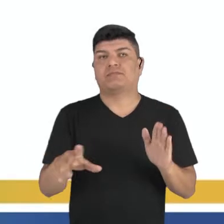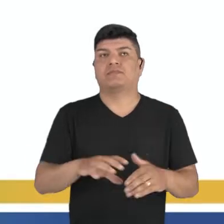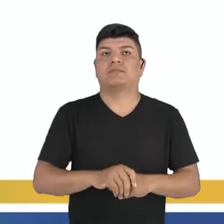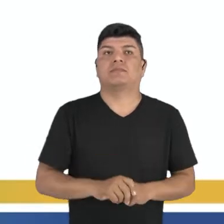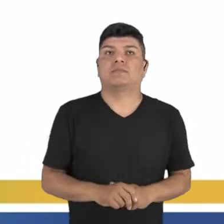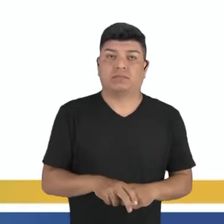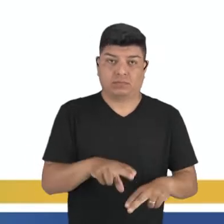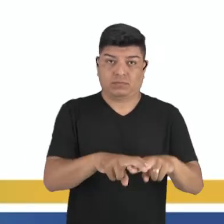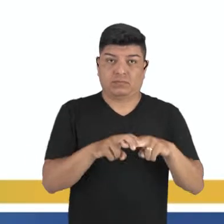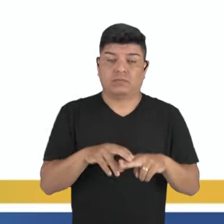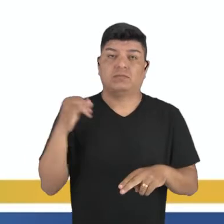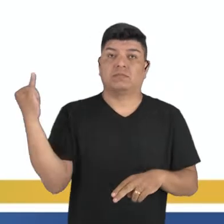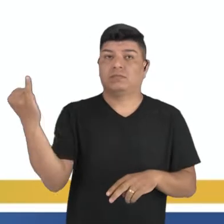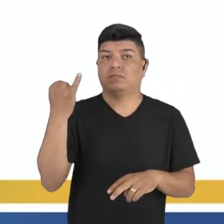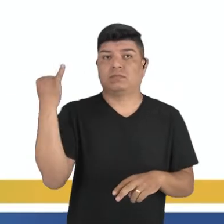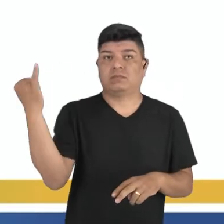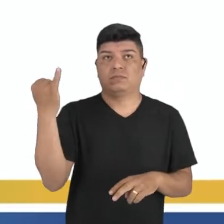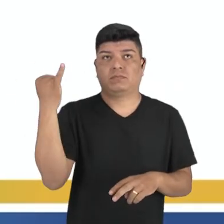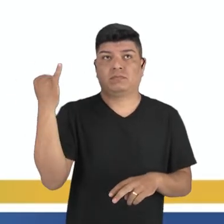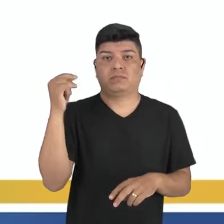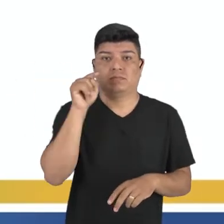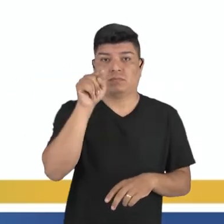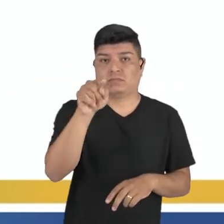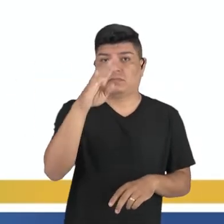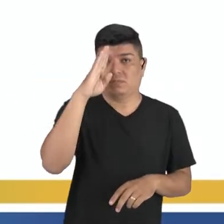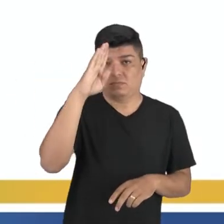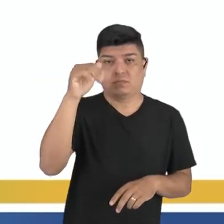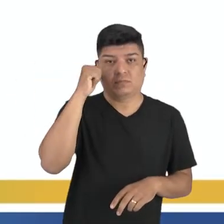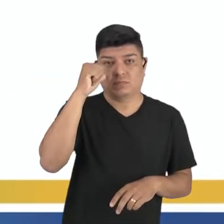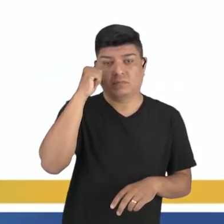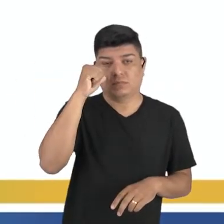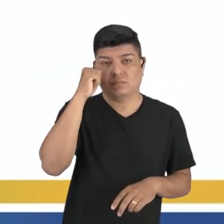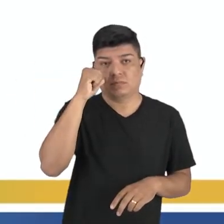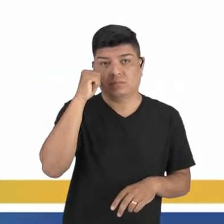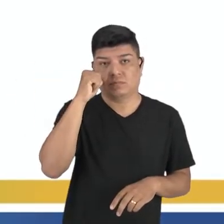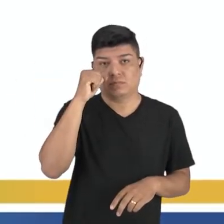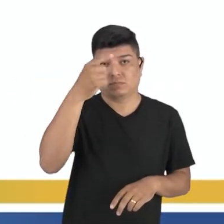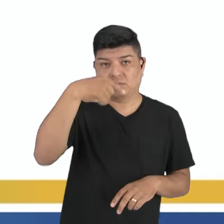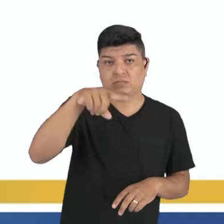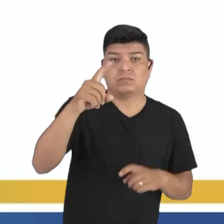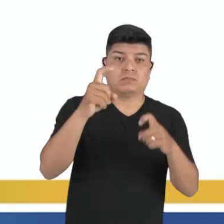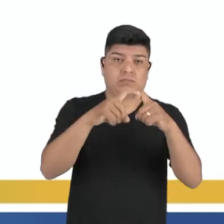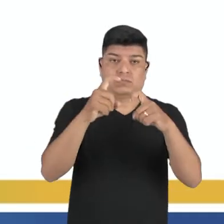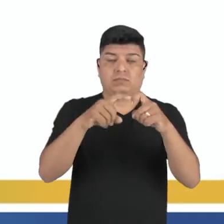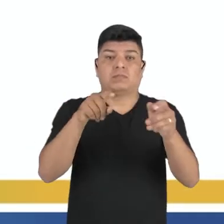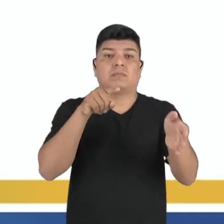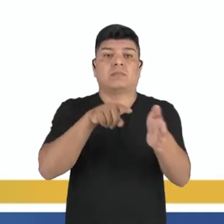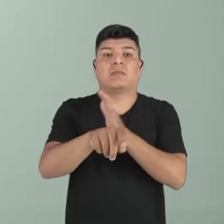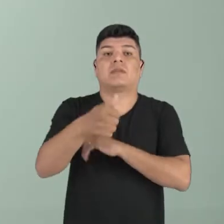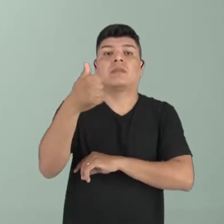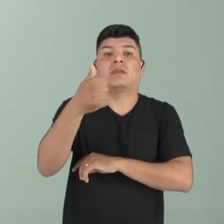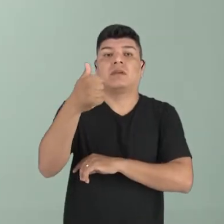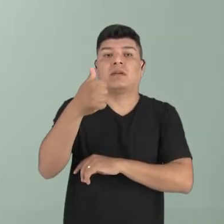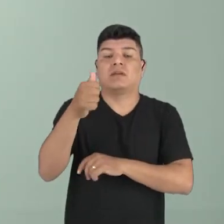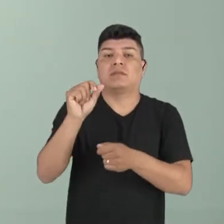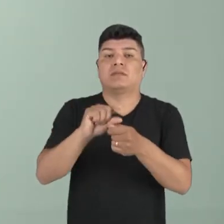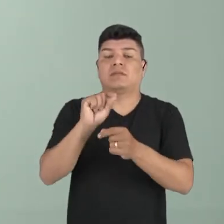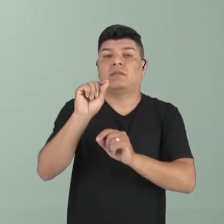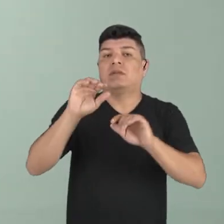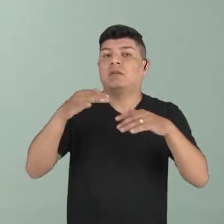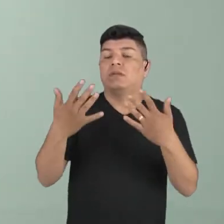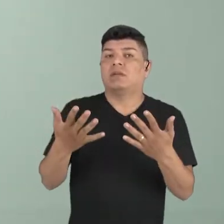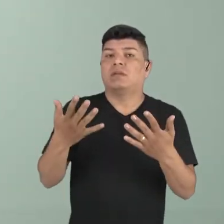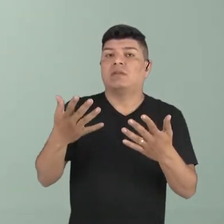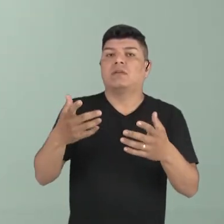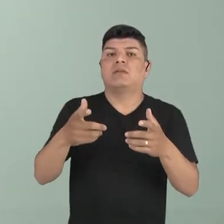risca. Então, o importante é que você, principalmente as mulheres quando vão no ginecologista, a primeira pergunta que ele faz é